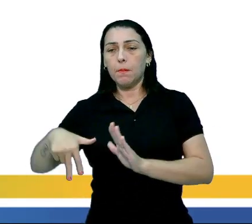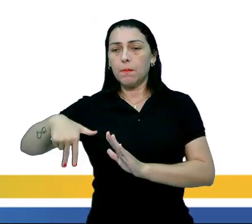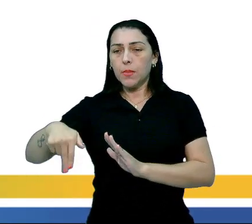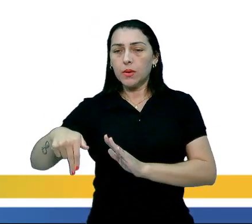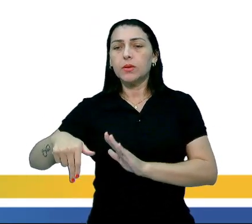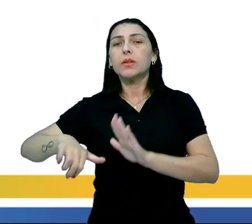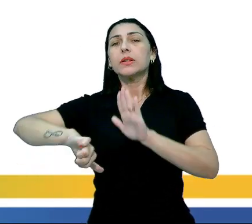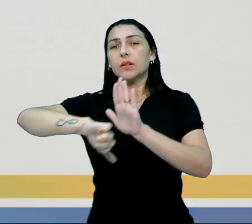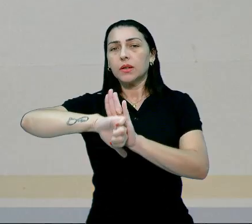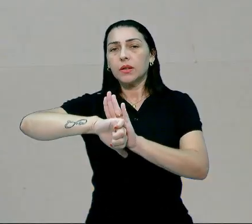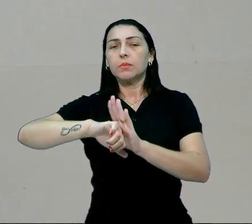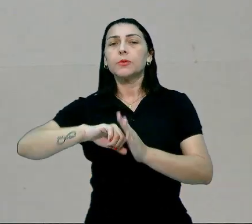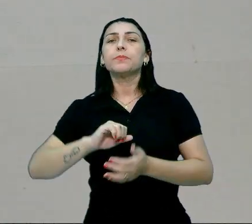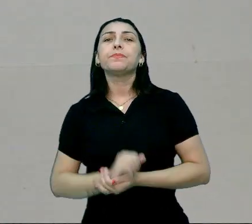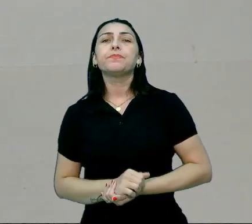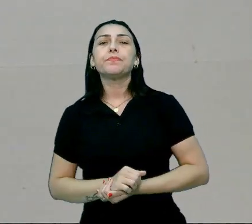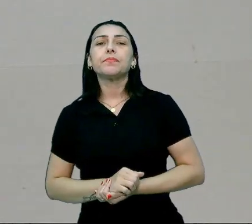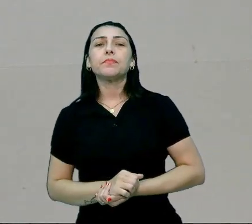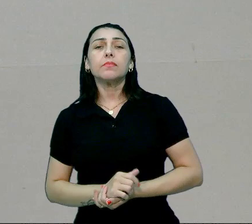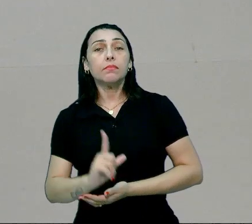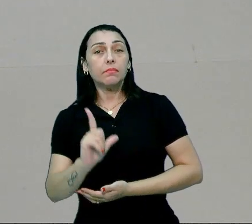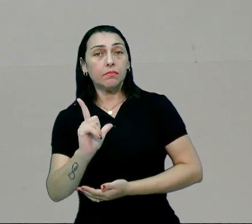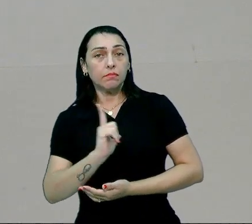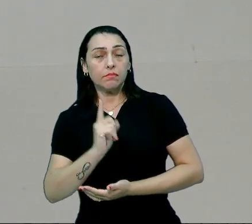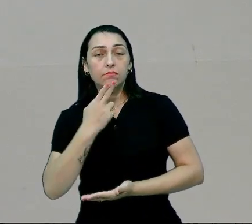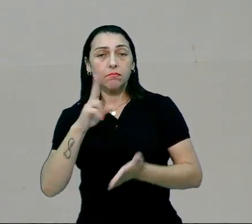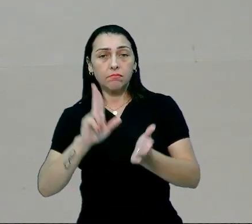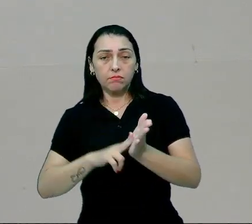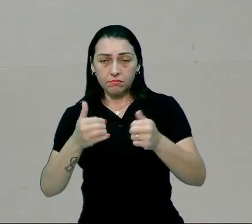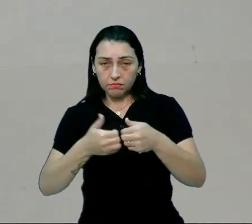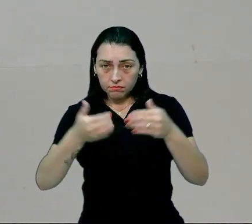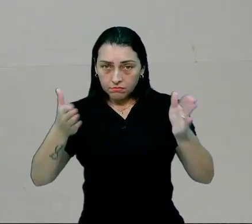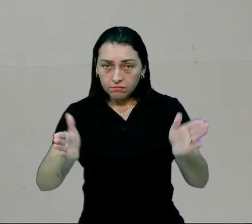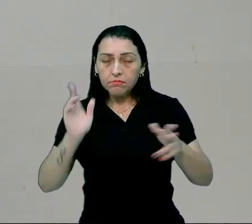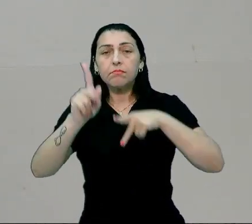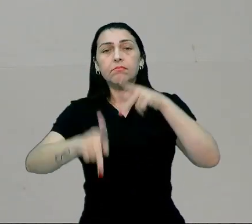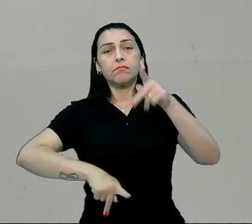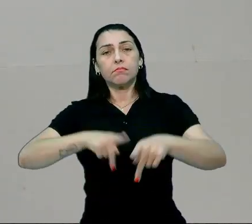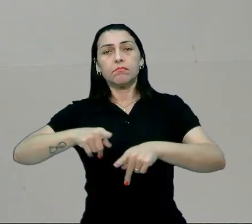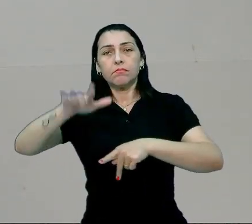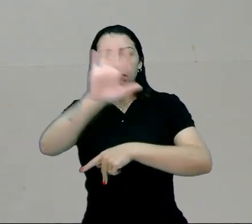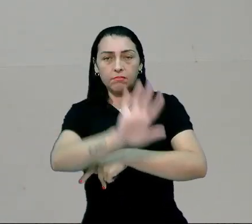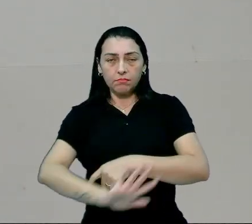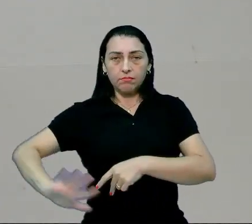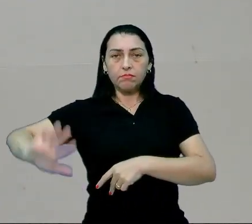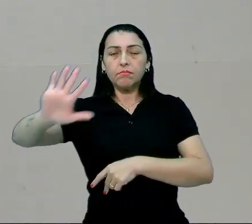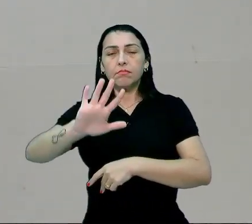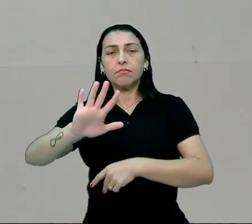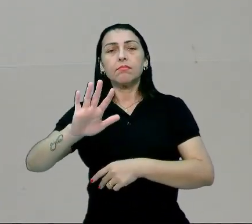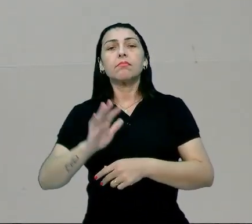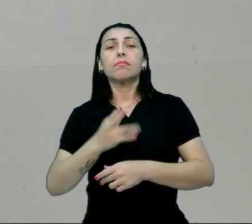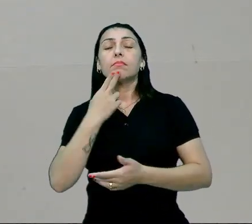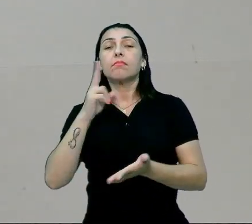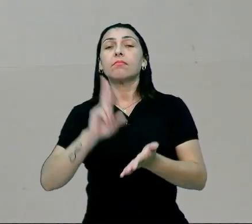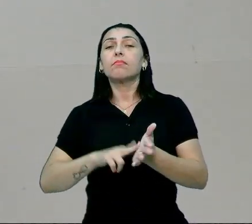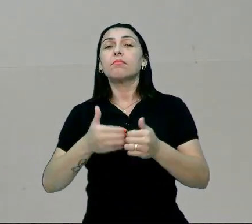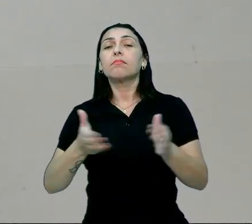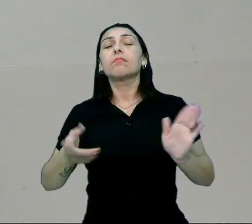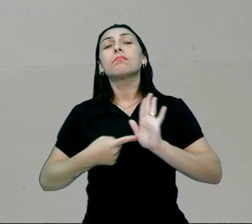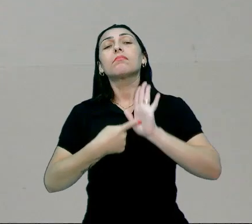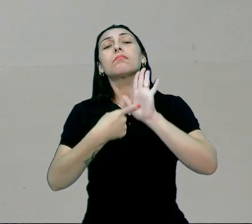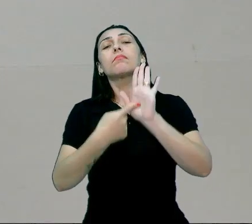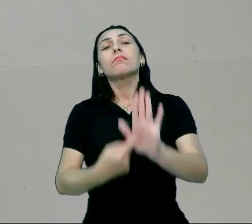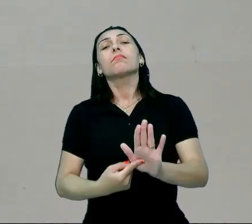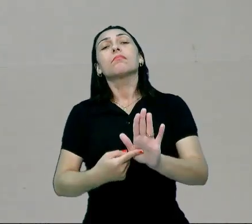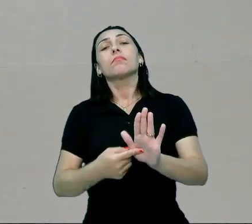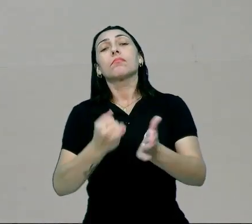nesse tipo de delito. Então, nós temos uma carta aberta à população de um modo geral, e aí essa carta aberta apresenta